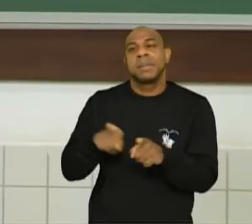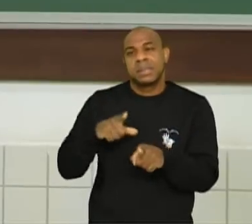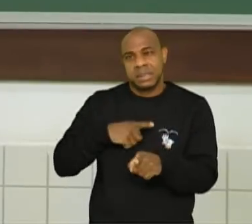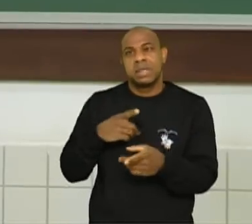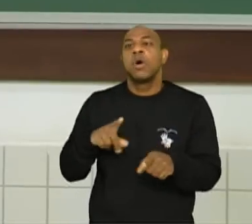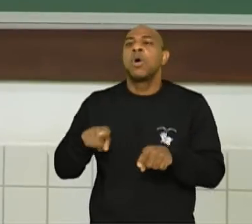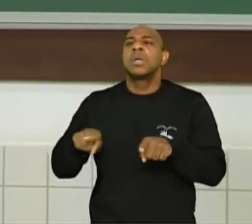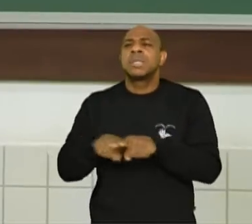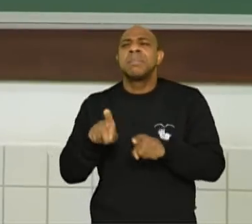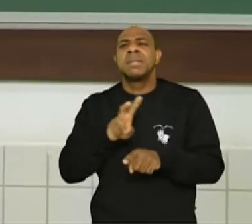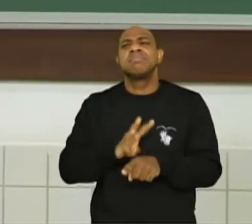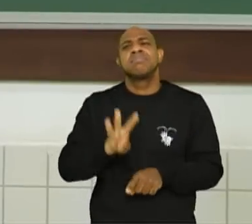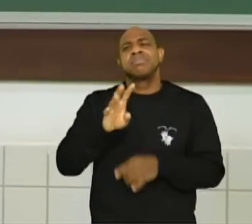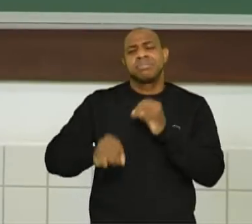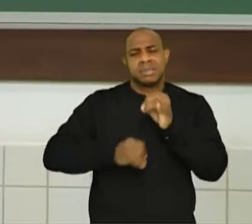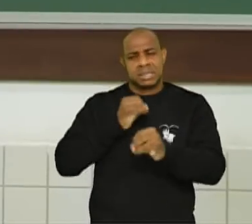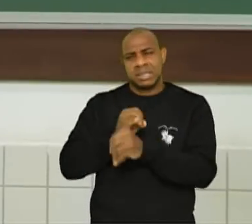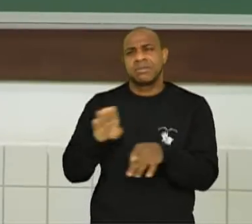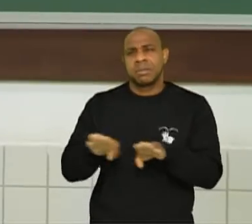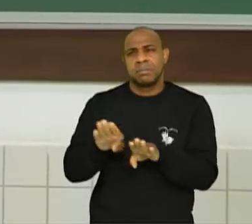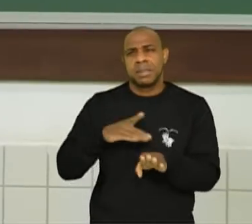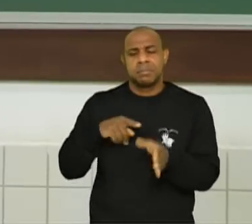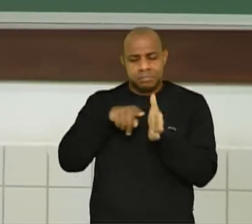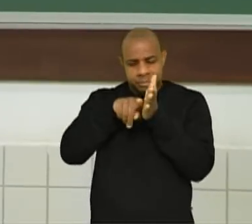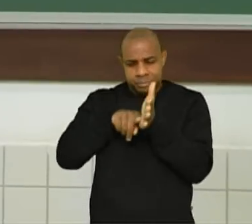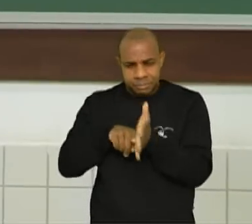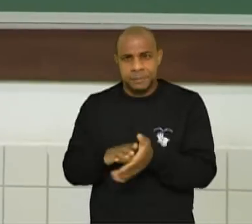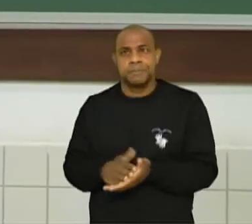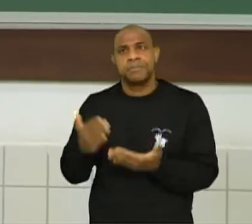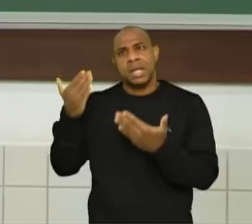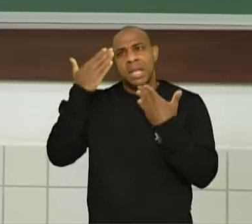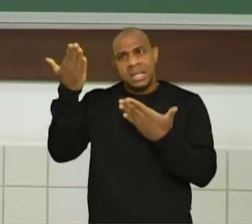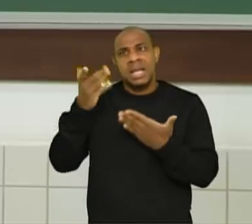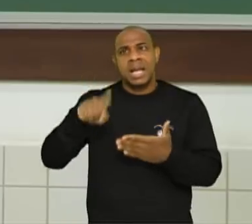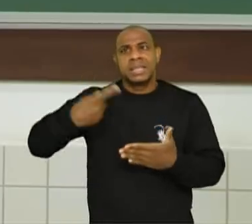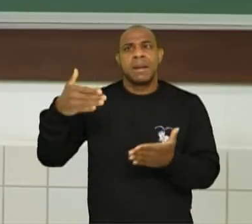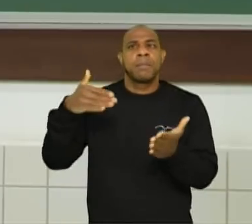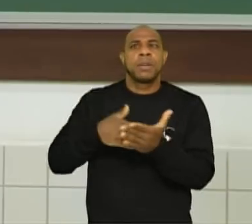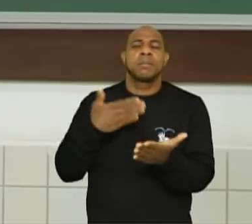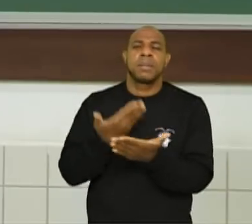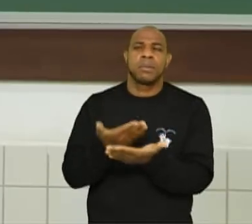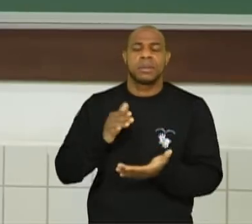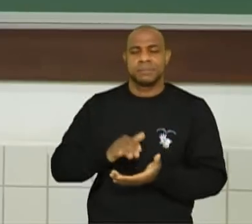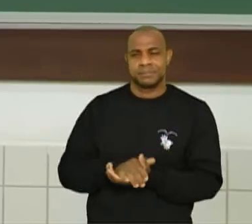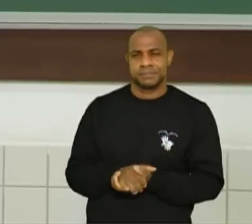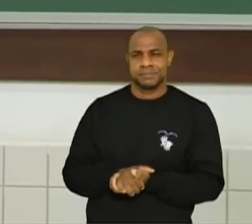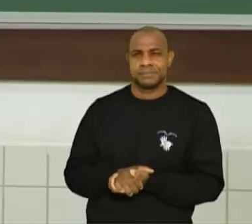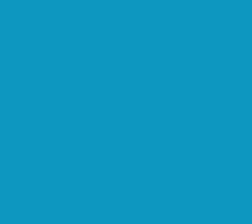internet, e assim vai indo. Pessoal, mais uma vez agradeço e até uma próxima. Valeu!